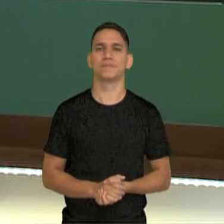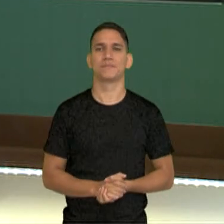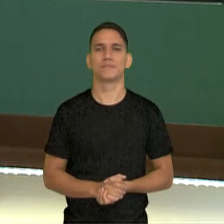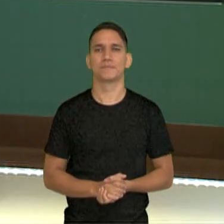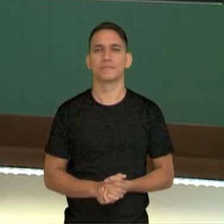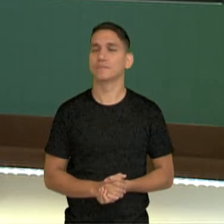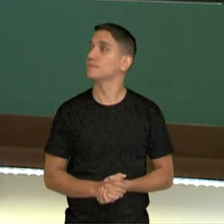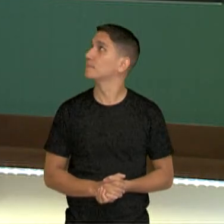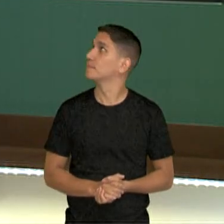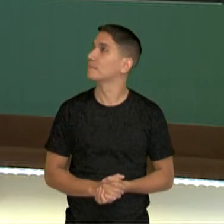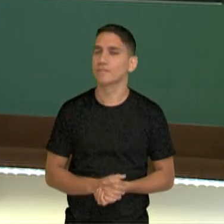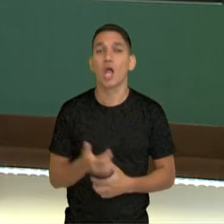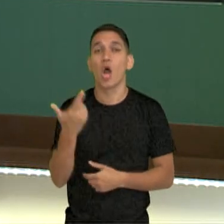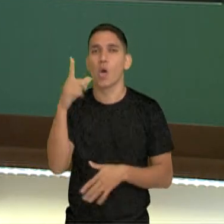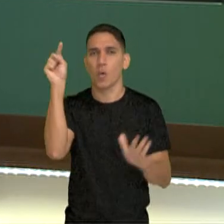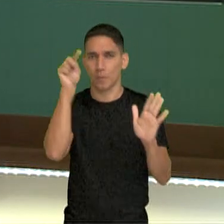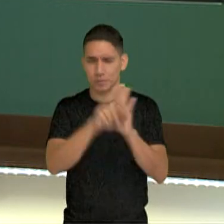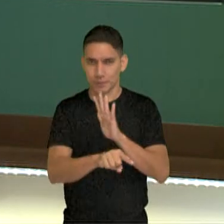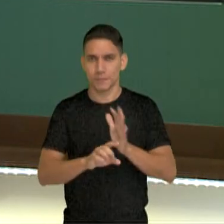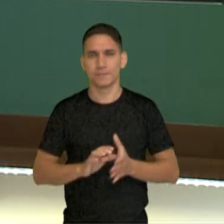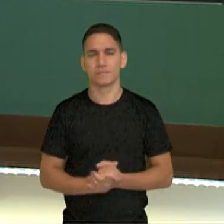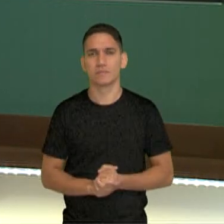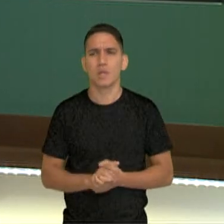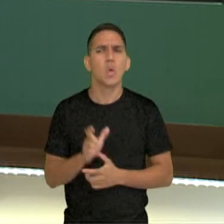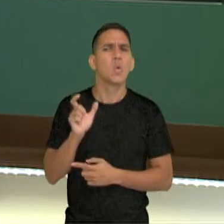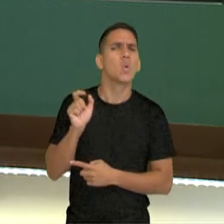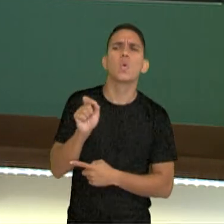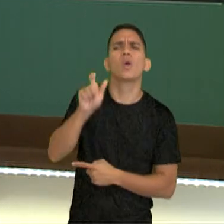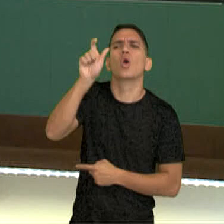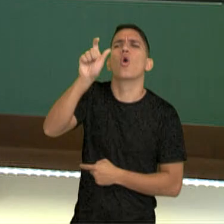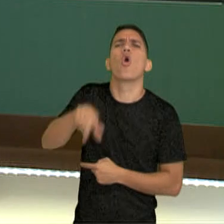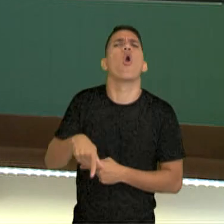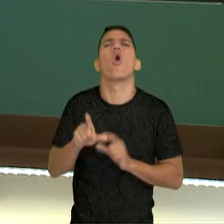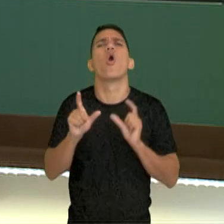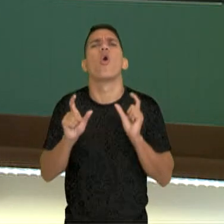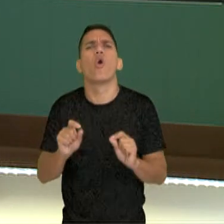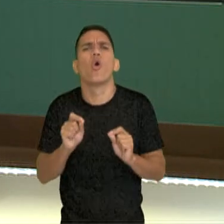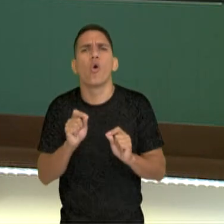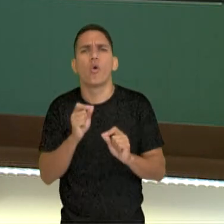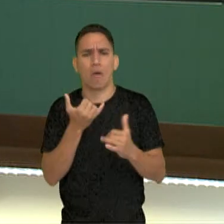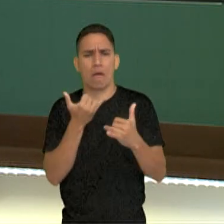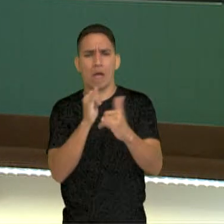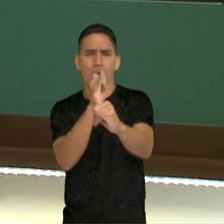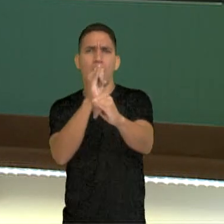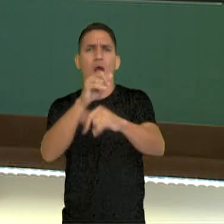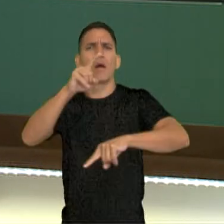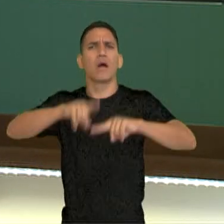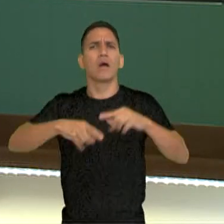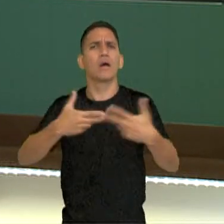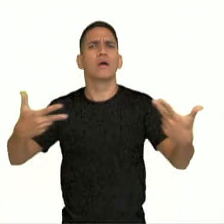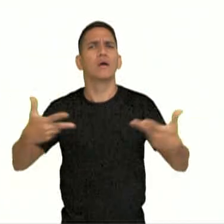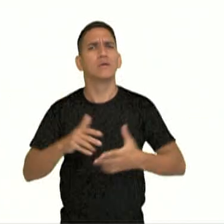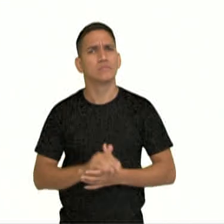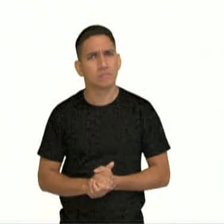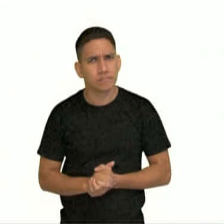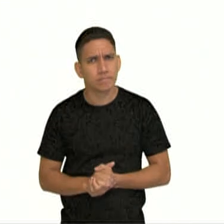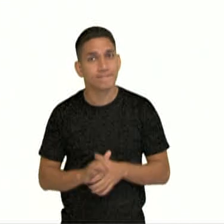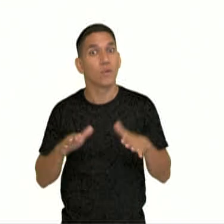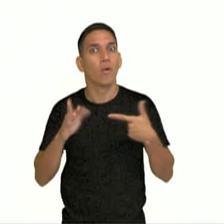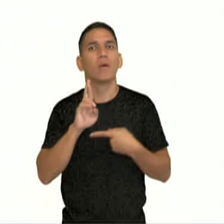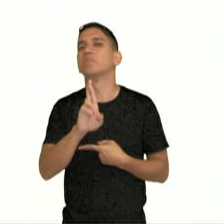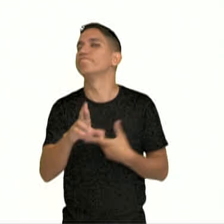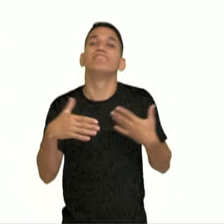né? E a outra pergunta, quem gosta de aparelhos eletrônicos? Qual